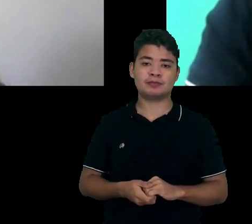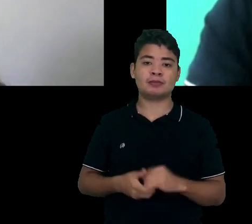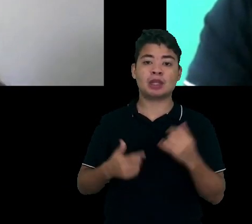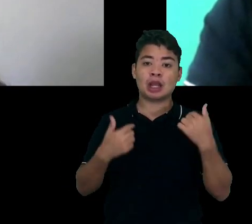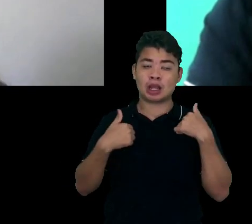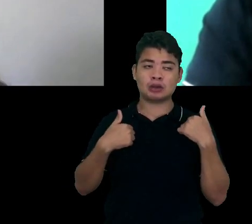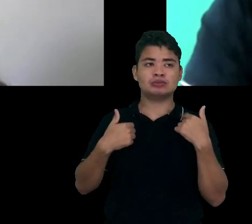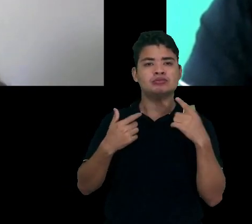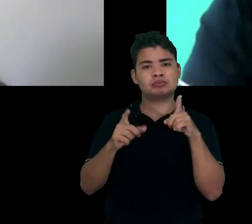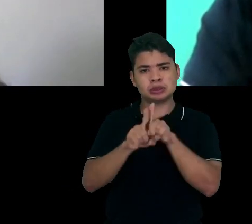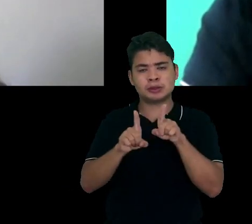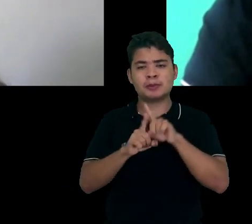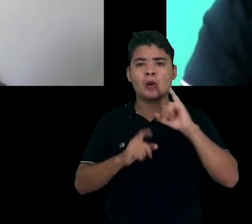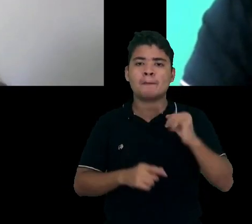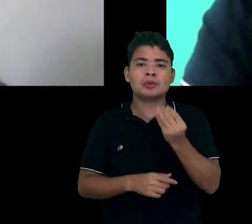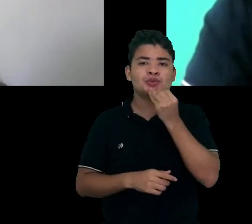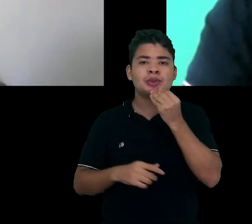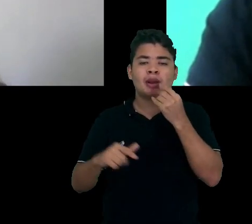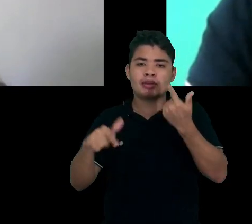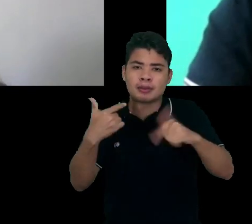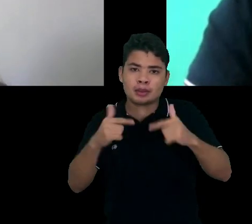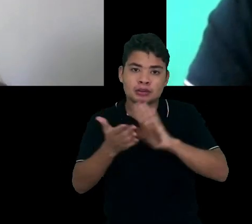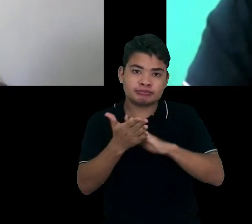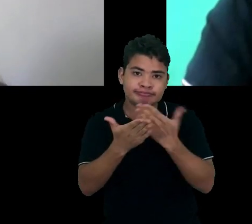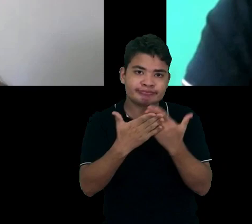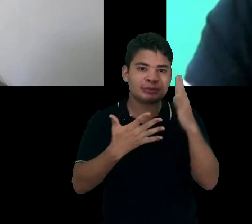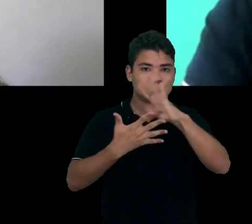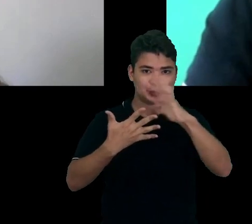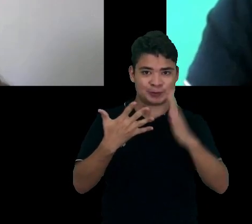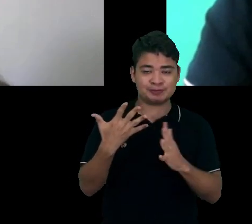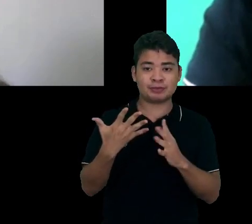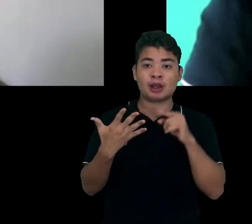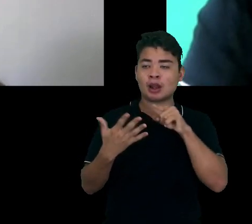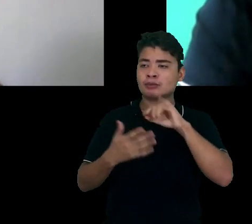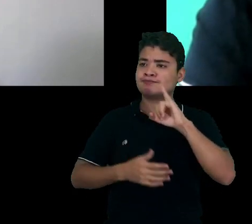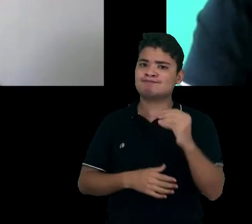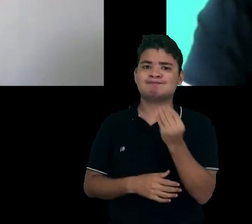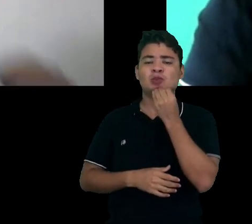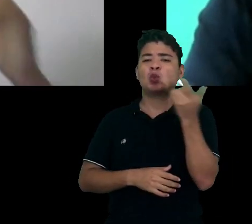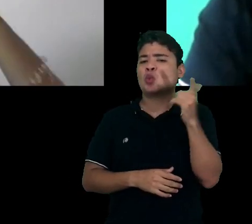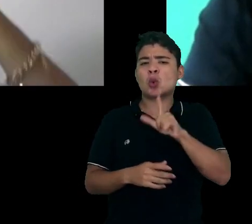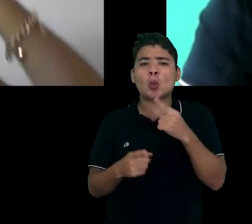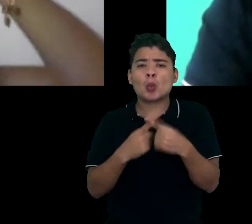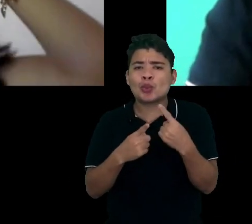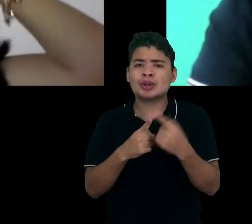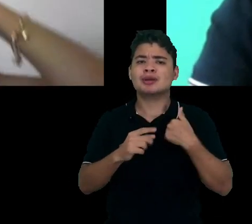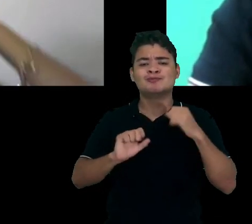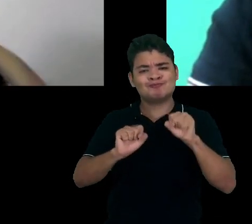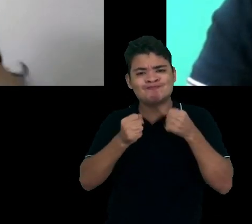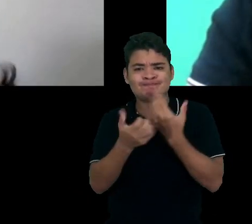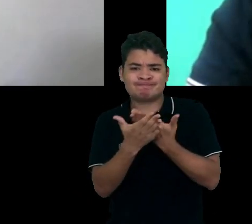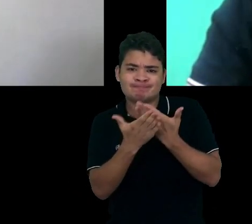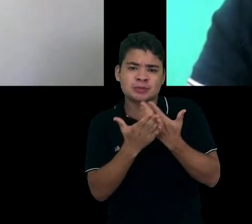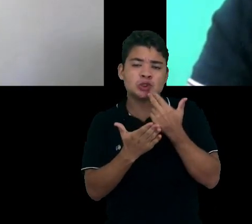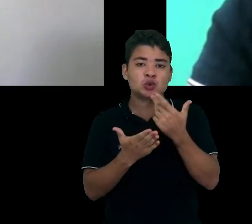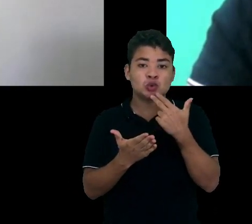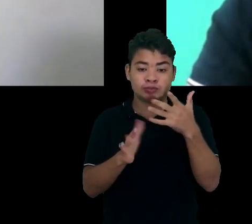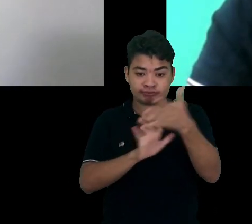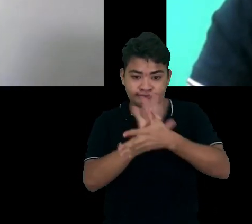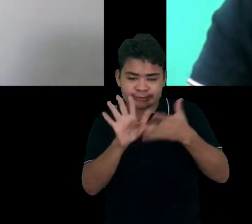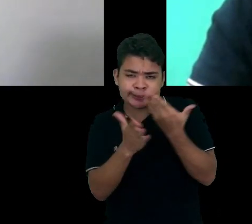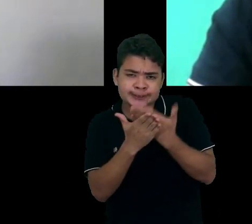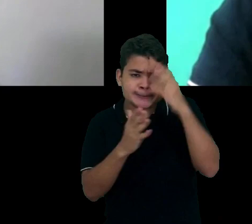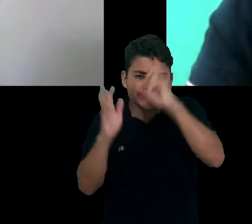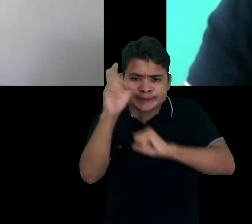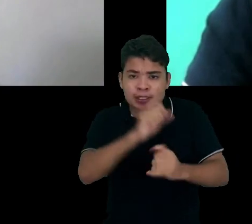eu tenho a oportunidade de trabalhar como intérprete de Libras, e essa oportunidade eu só tive pela dedicação e estudo ao